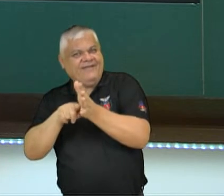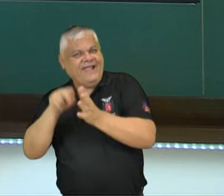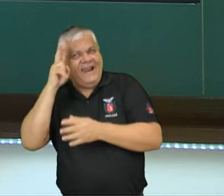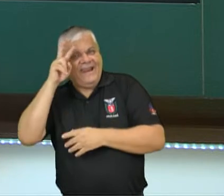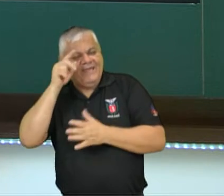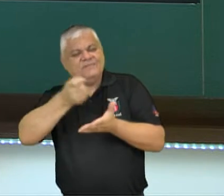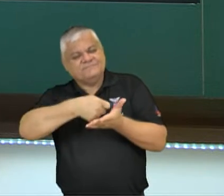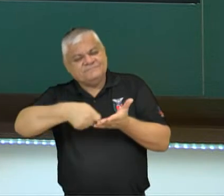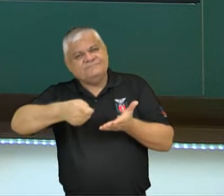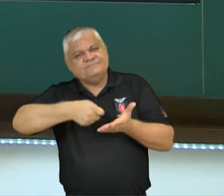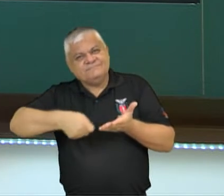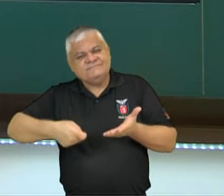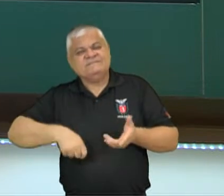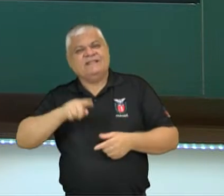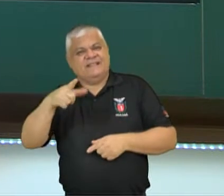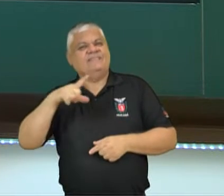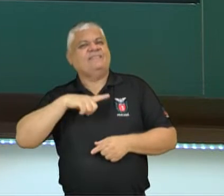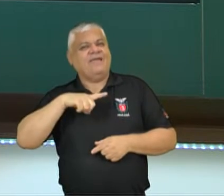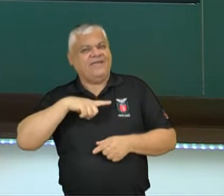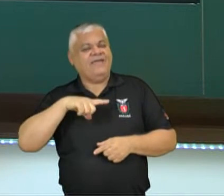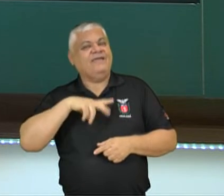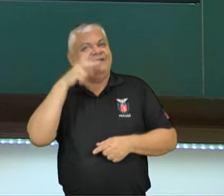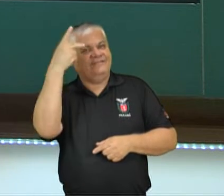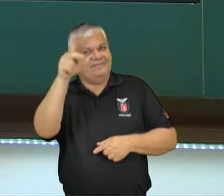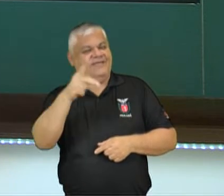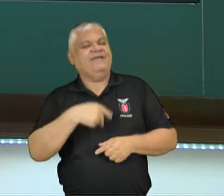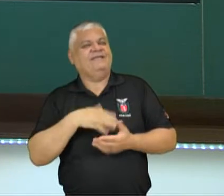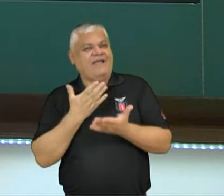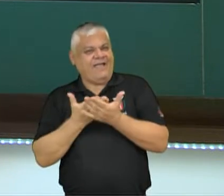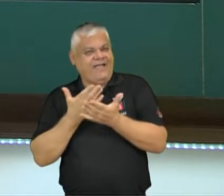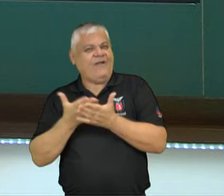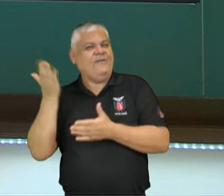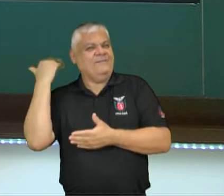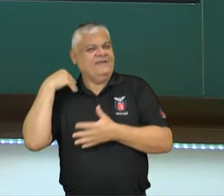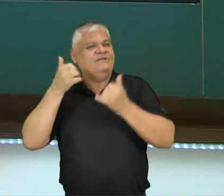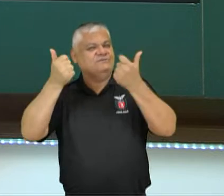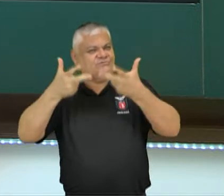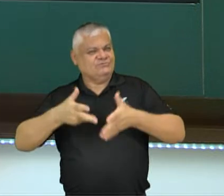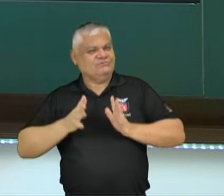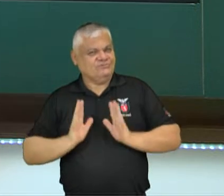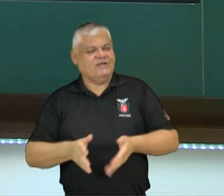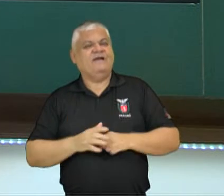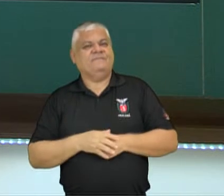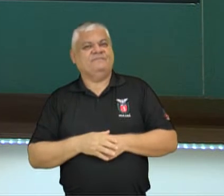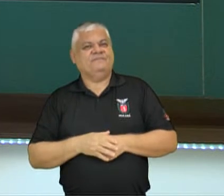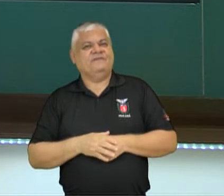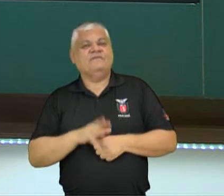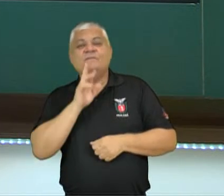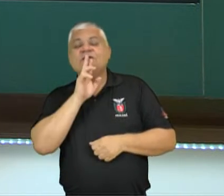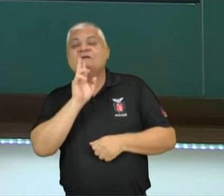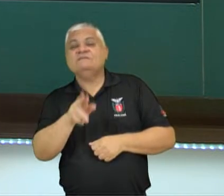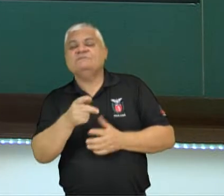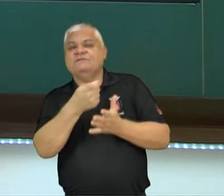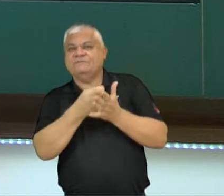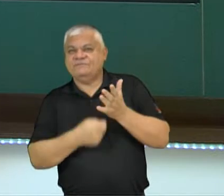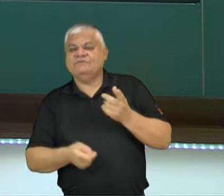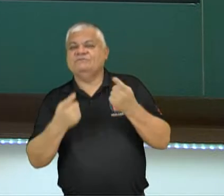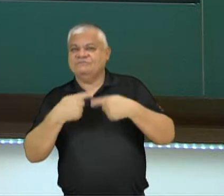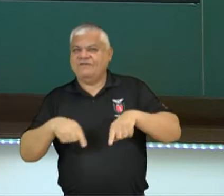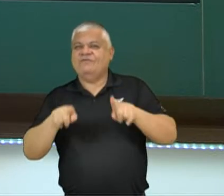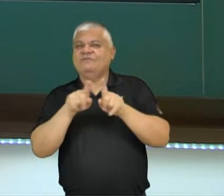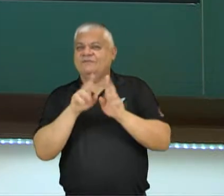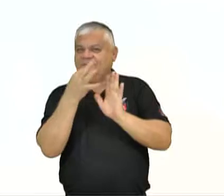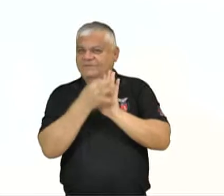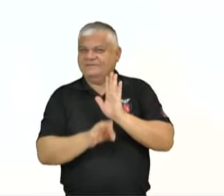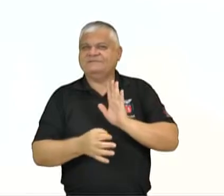você certamente tem isso de outras aulas também, nós já falamos. Então, vamos lá responder e nós já voltamos